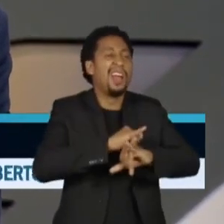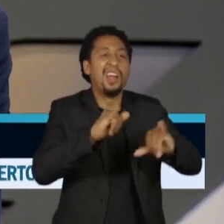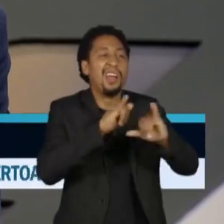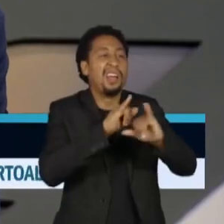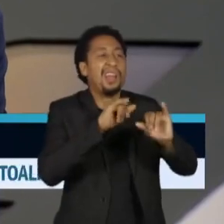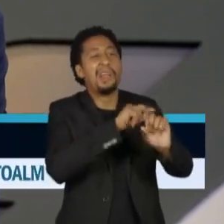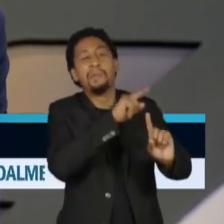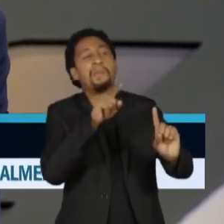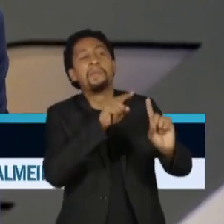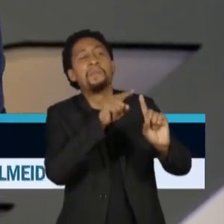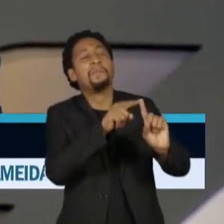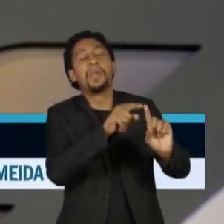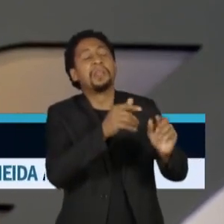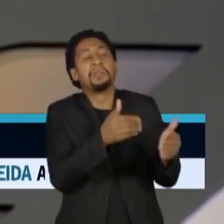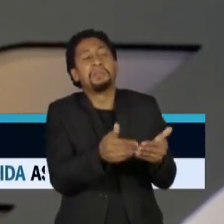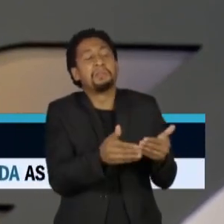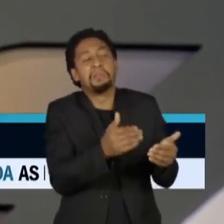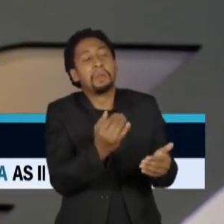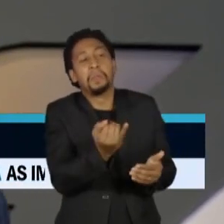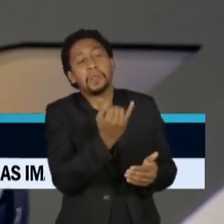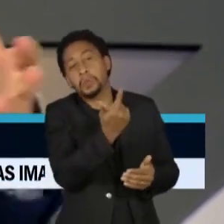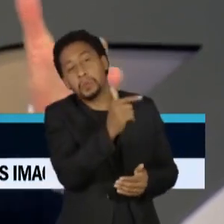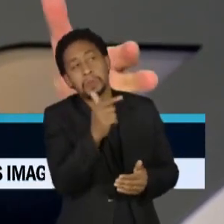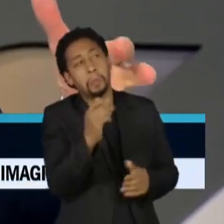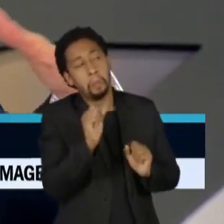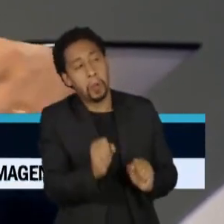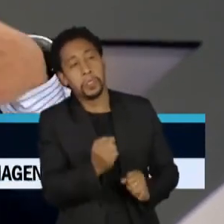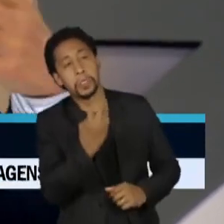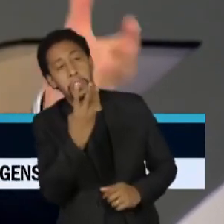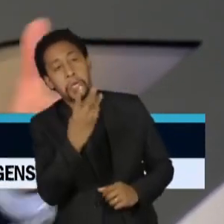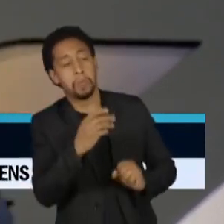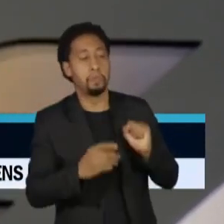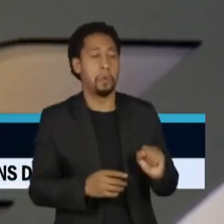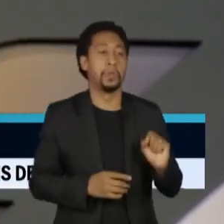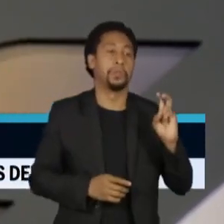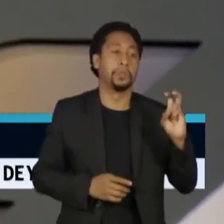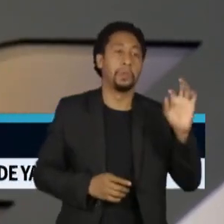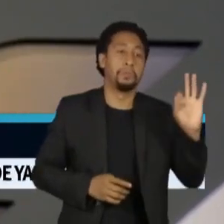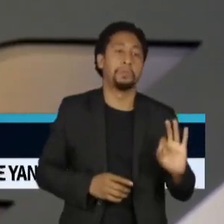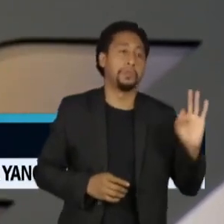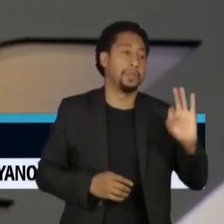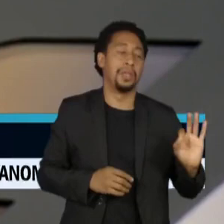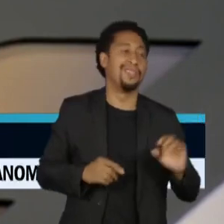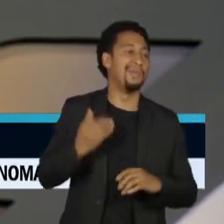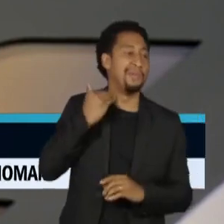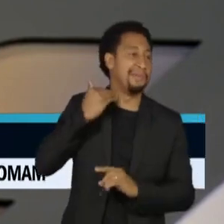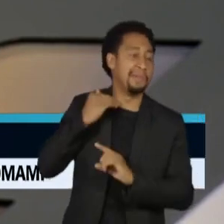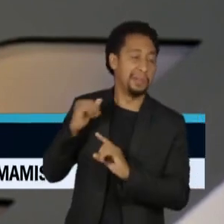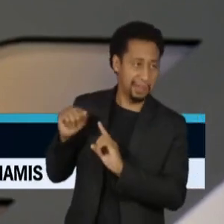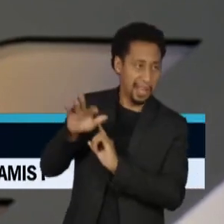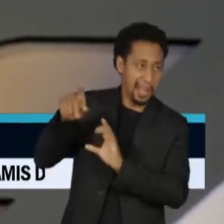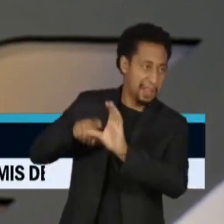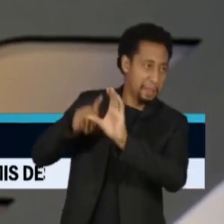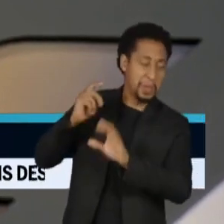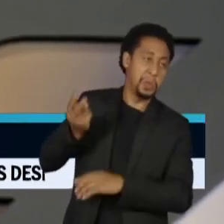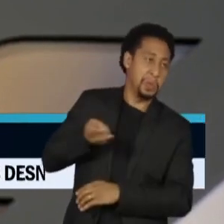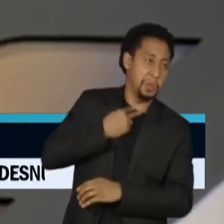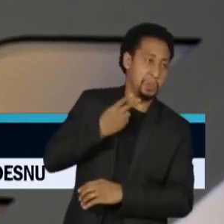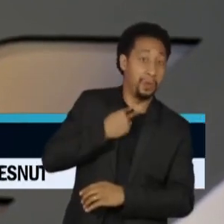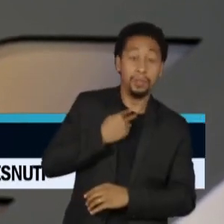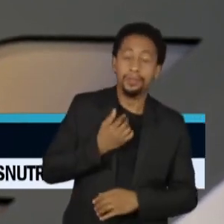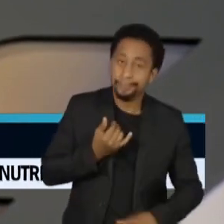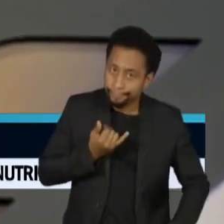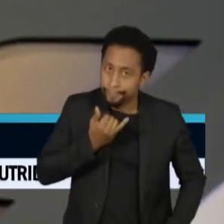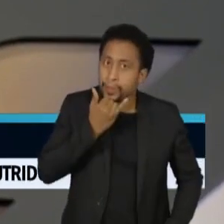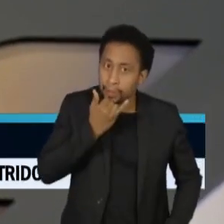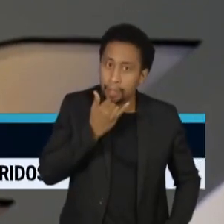pode ser 3, pode ser 5, ou a independência do Banco Central não é tão importante, infelizmente, isso